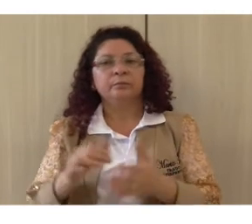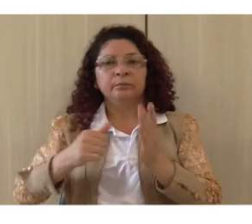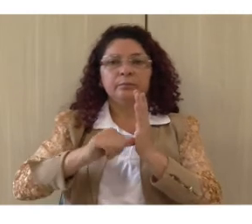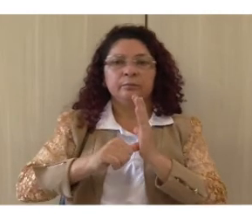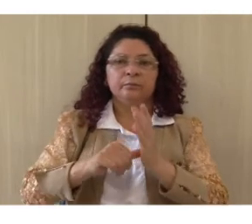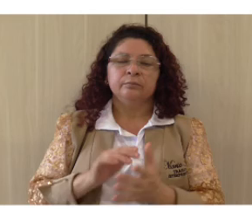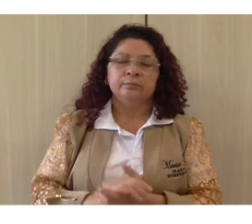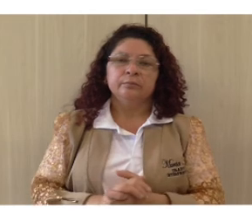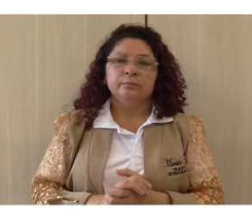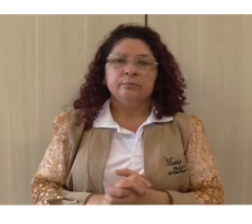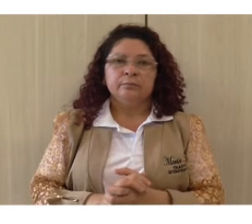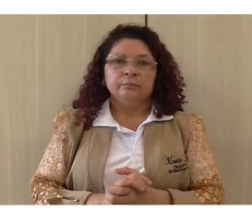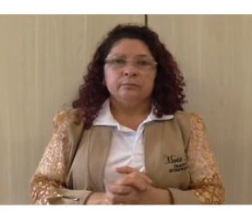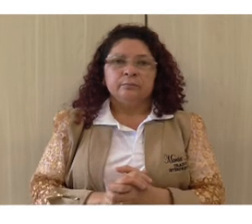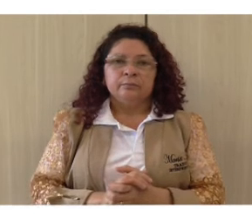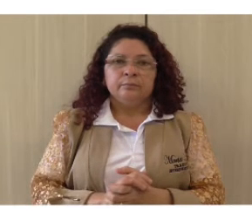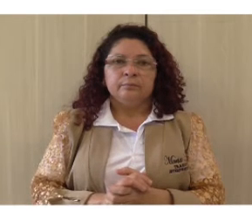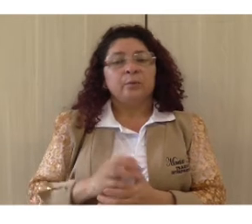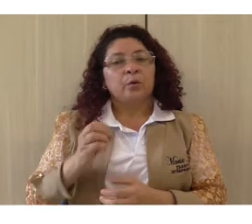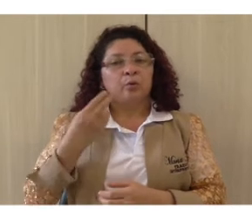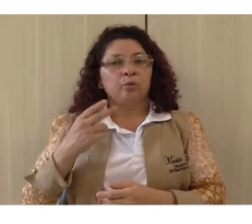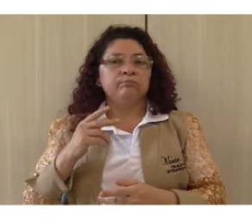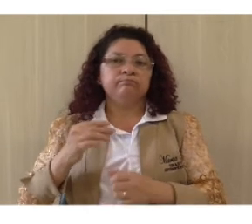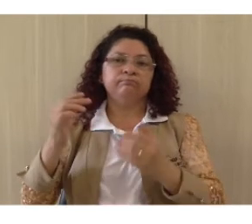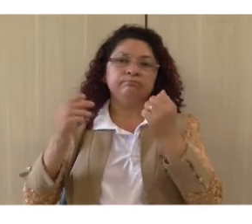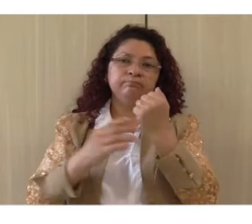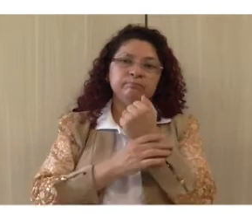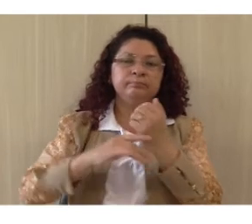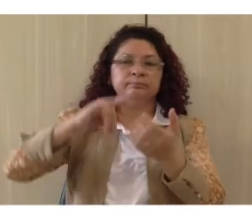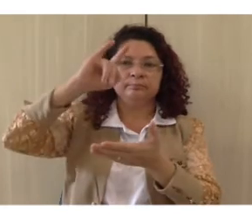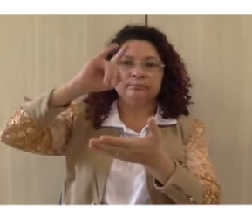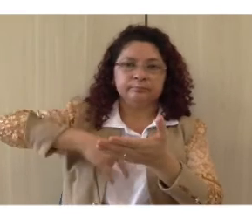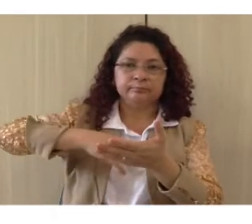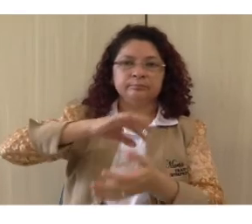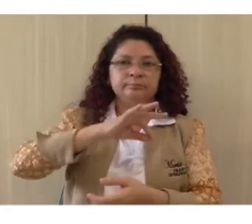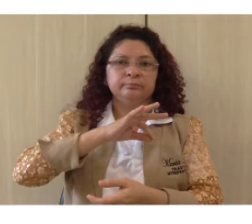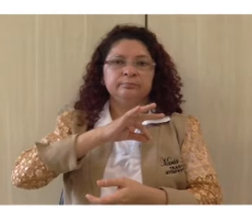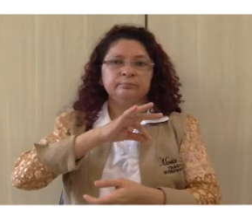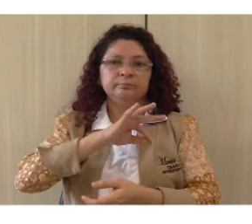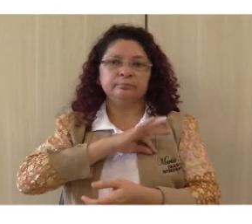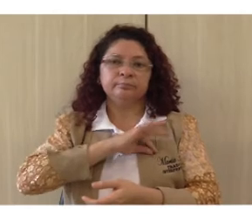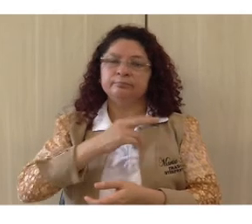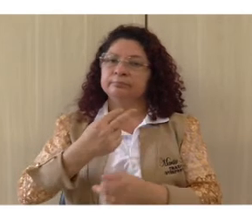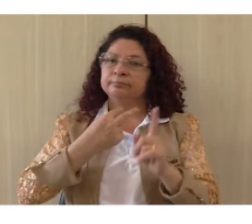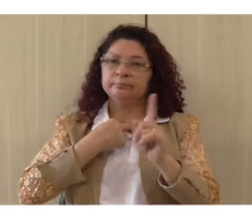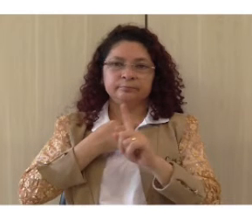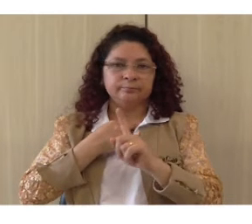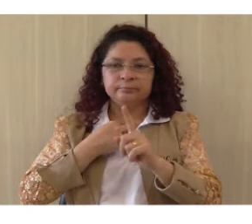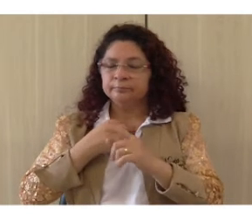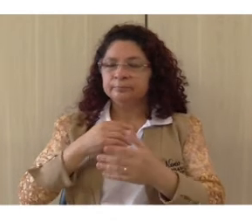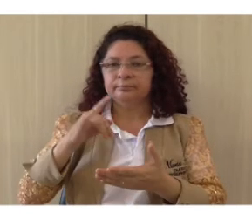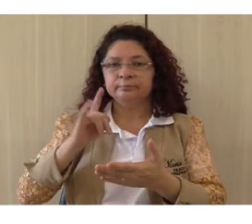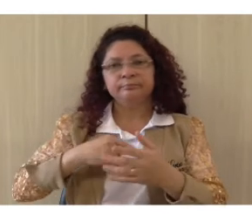digital ou física, certificado de reservista, carteiras funcionais